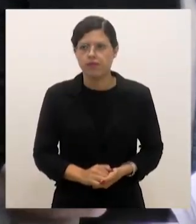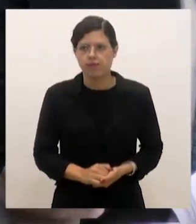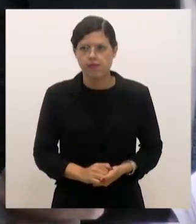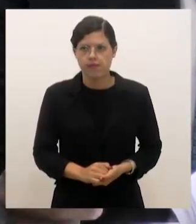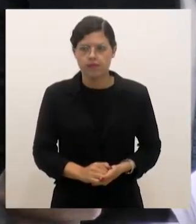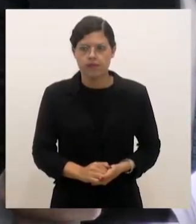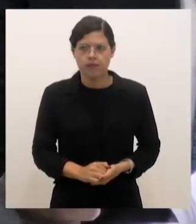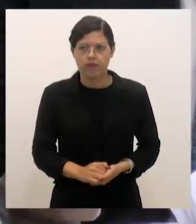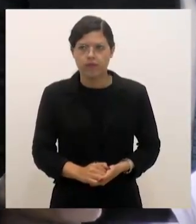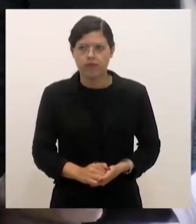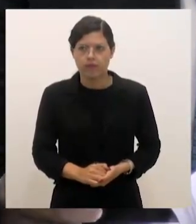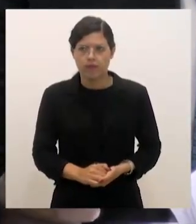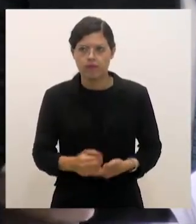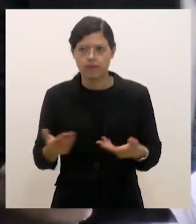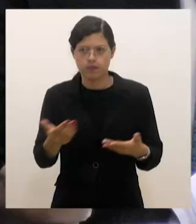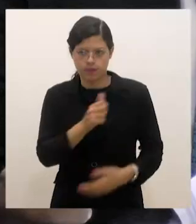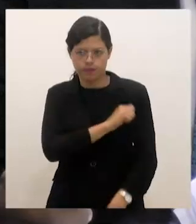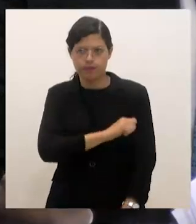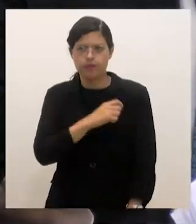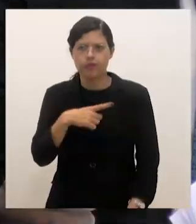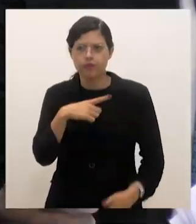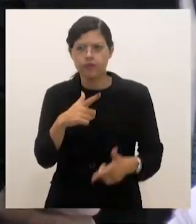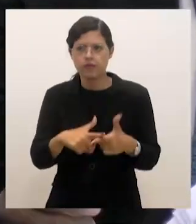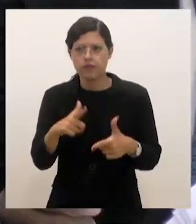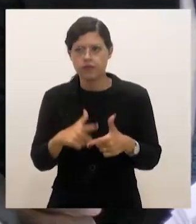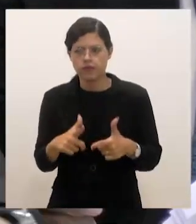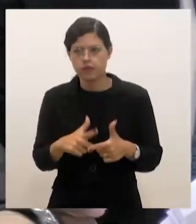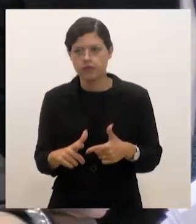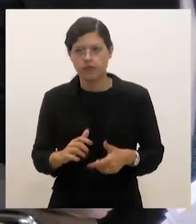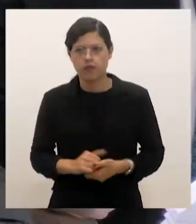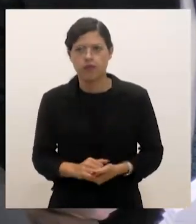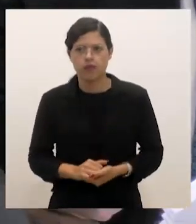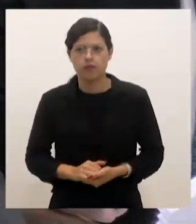Hoje, no Rio de Janeiro, a gente tem um problema que